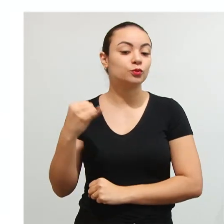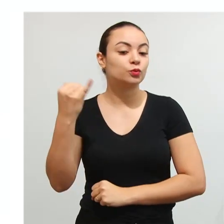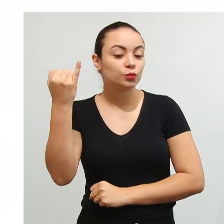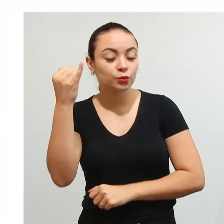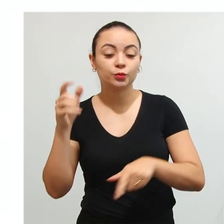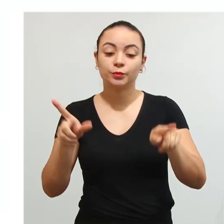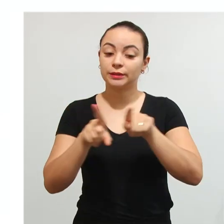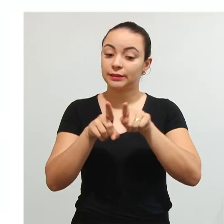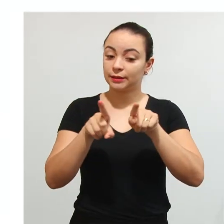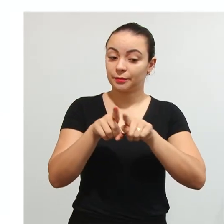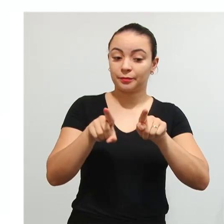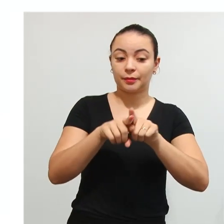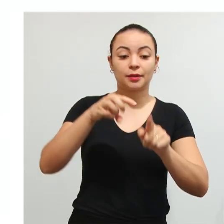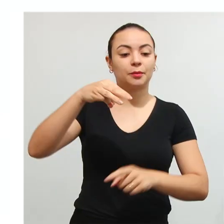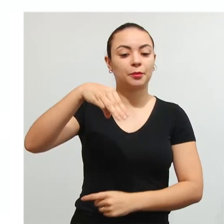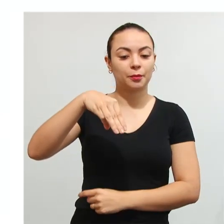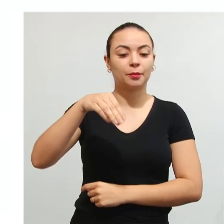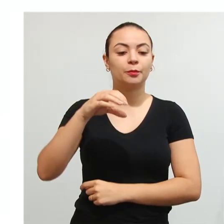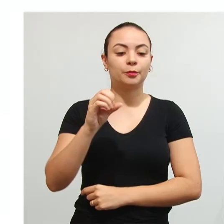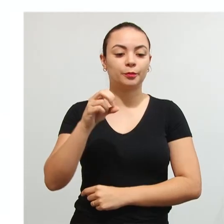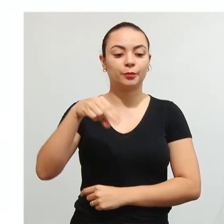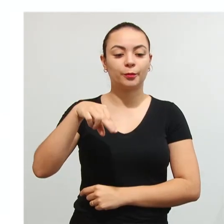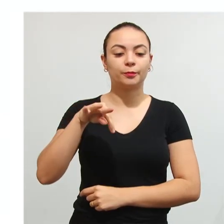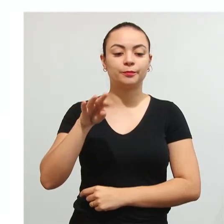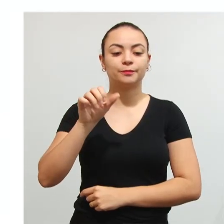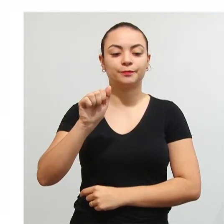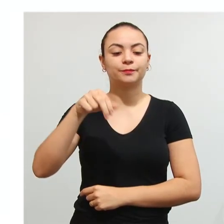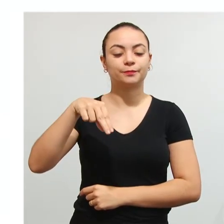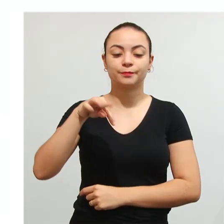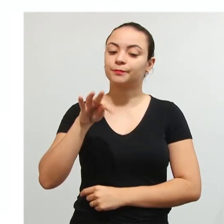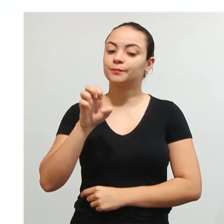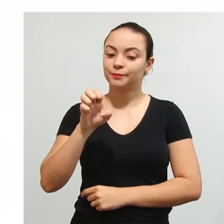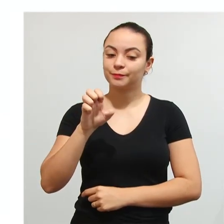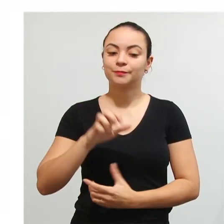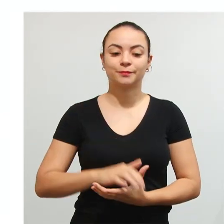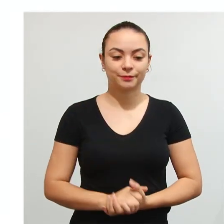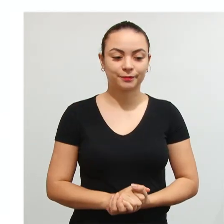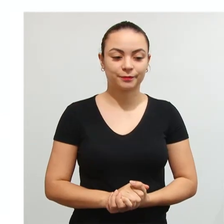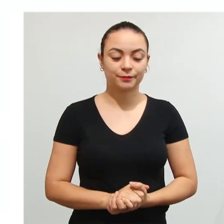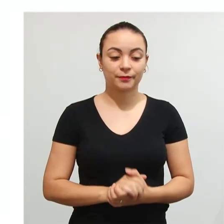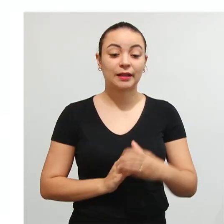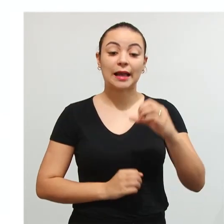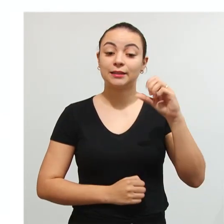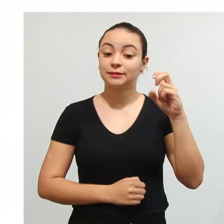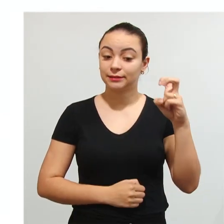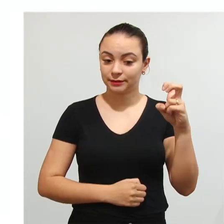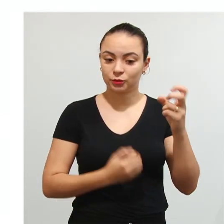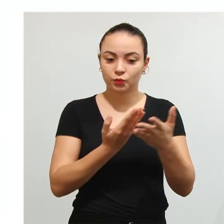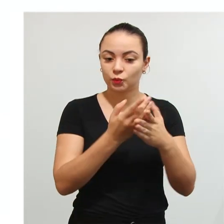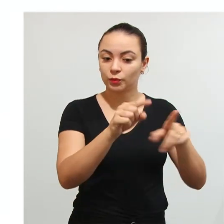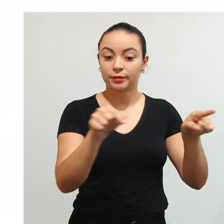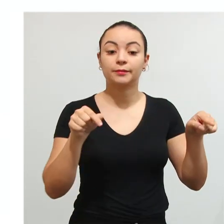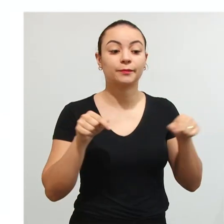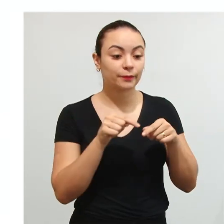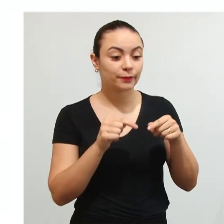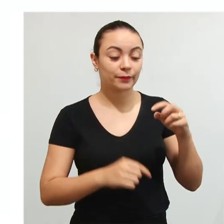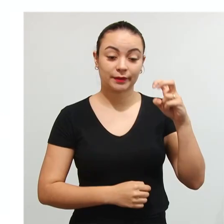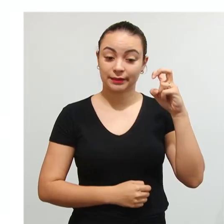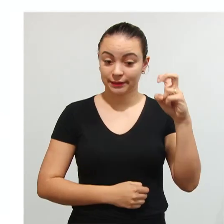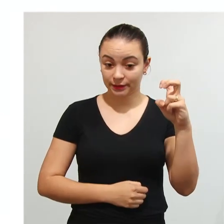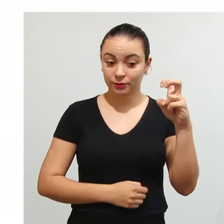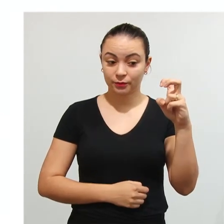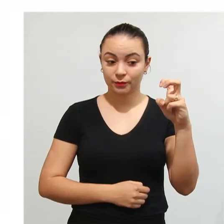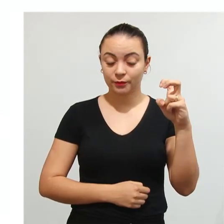se acumula ao longo do tempo. Na unidade 5, dando continuidade a esse conceito de